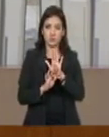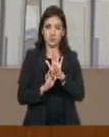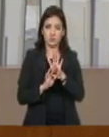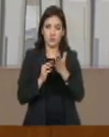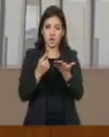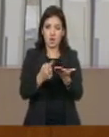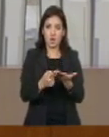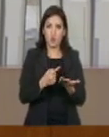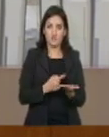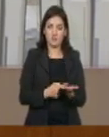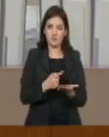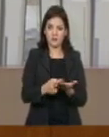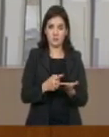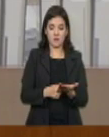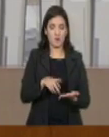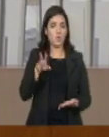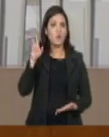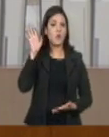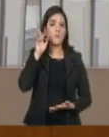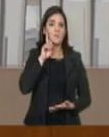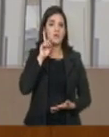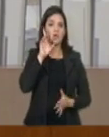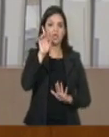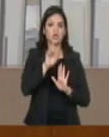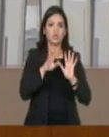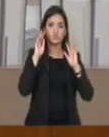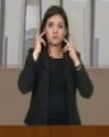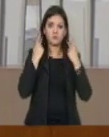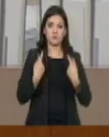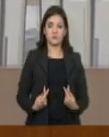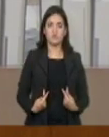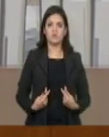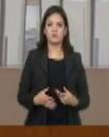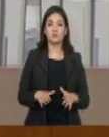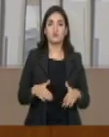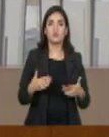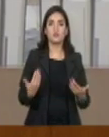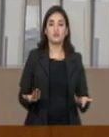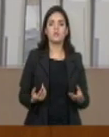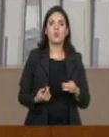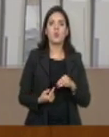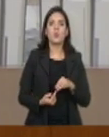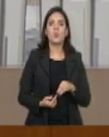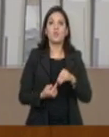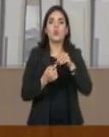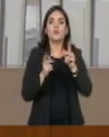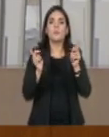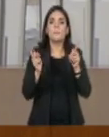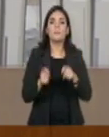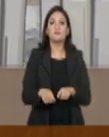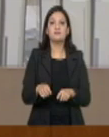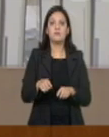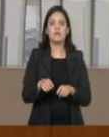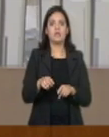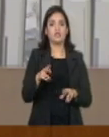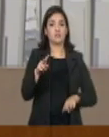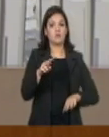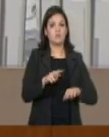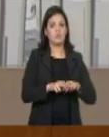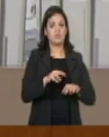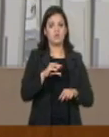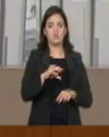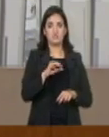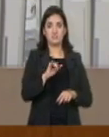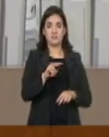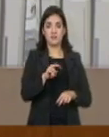Americana de Direitos Humanos. Restou, portanto, a única e exclusiva possibilidade de prisão civil